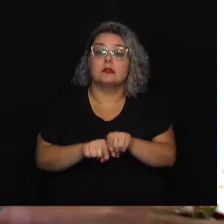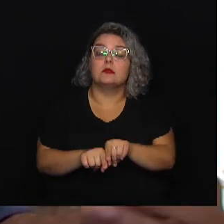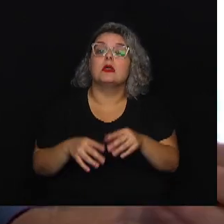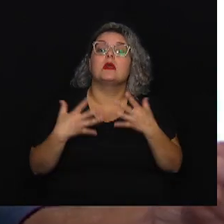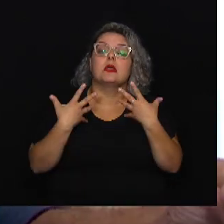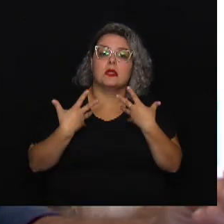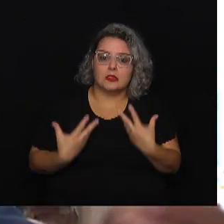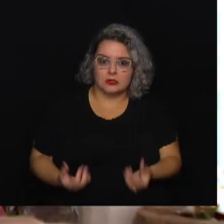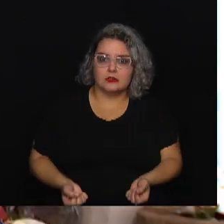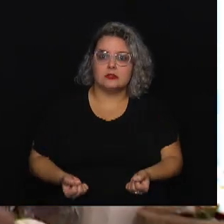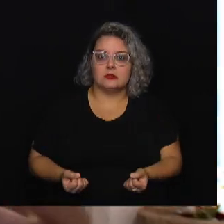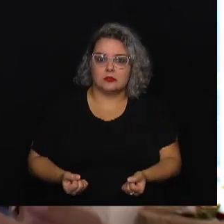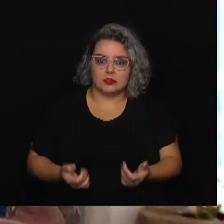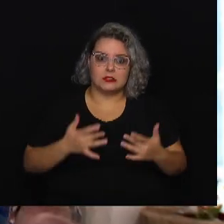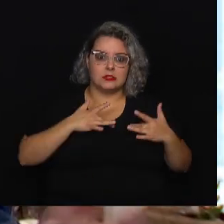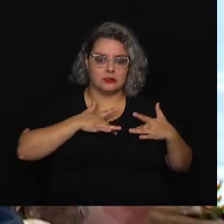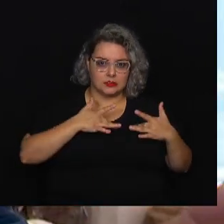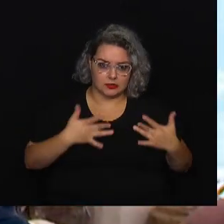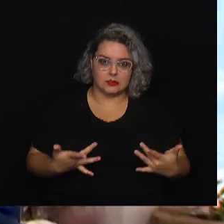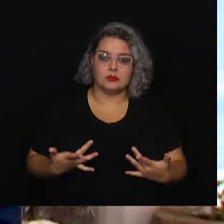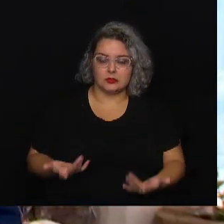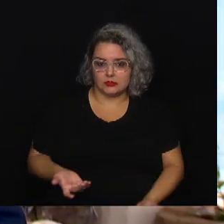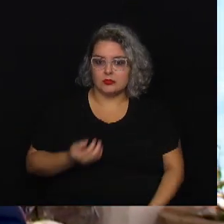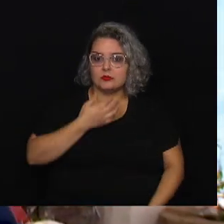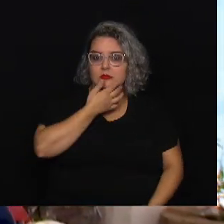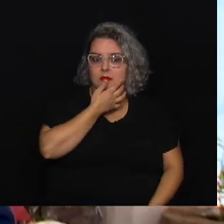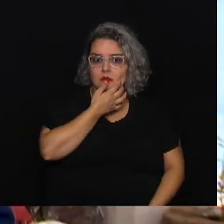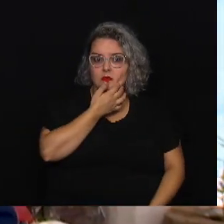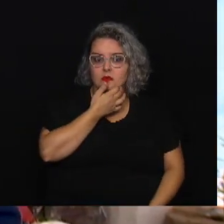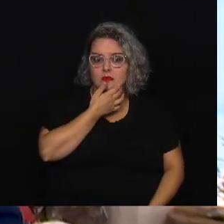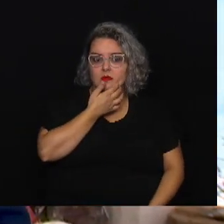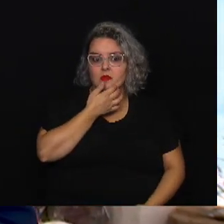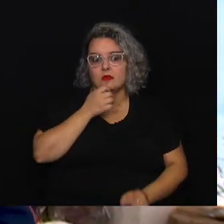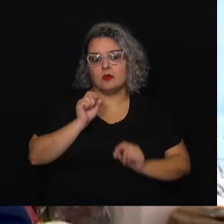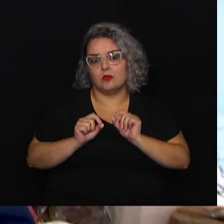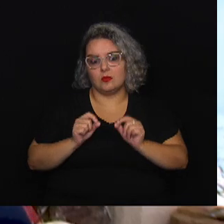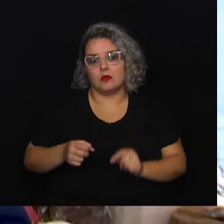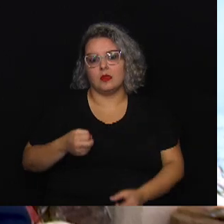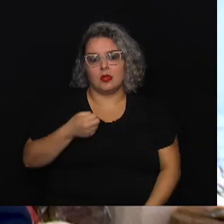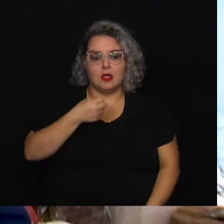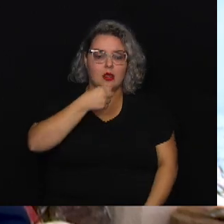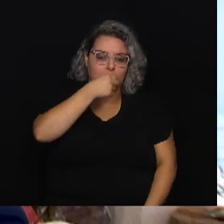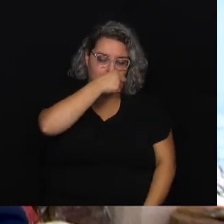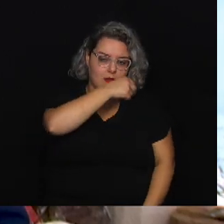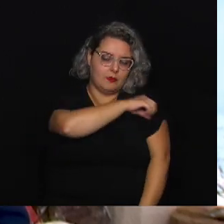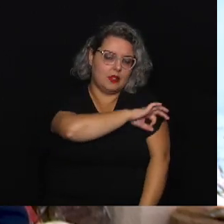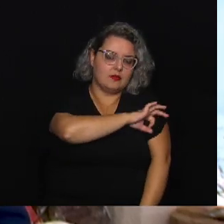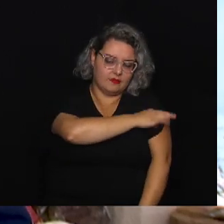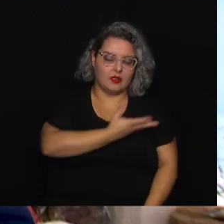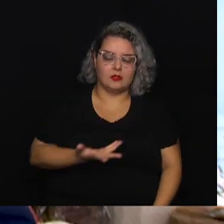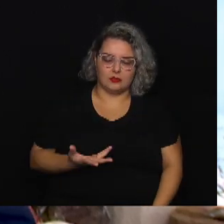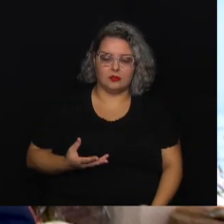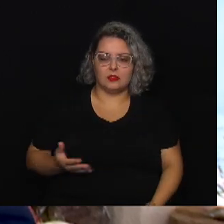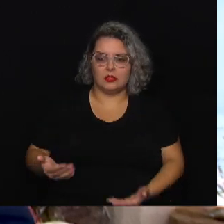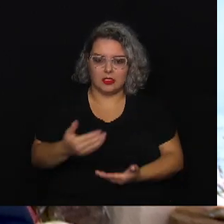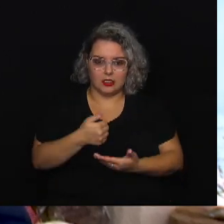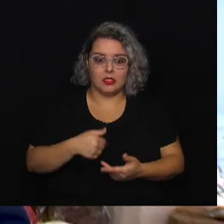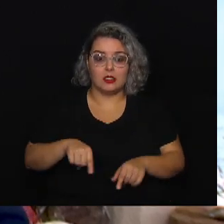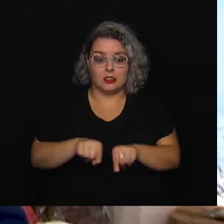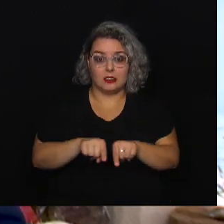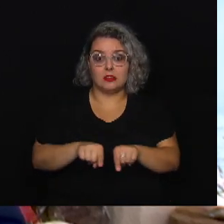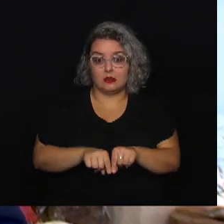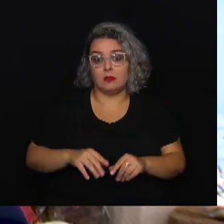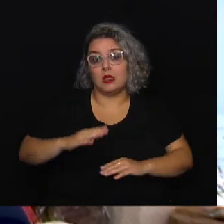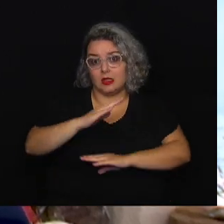receberam essas doações, fruto, né, do que a Prefeitura tem arrecadado, que a Câmara tem participando, e a gente pode ver,